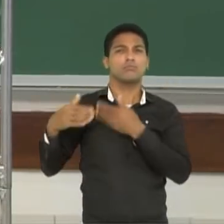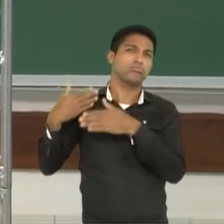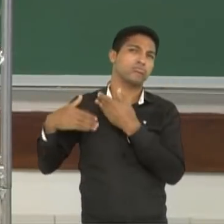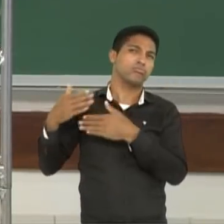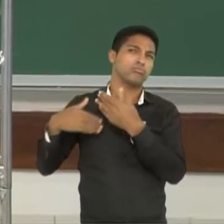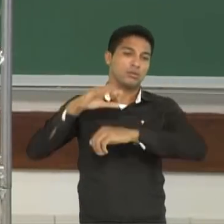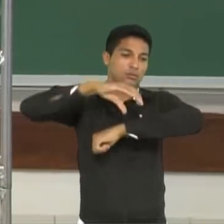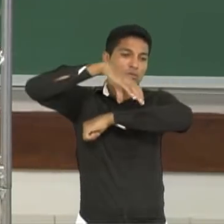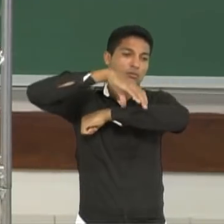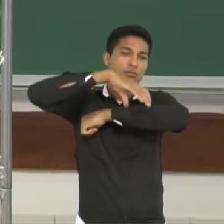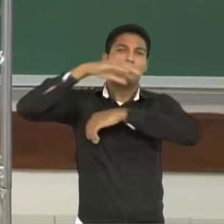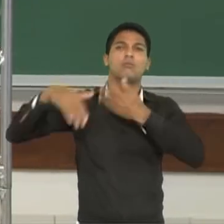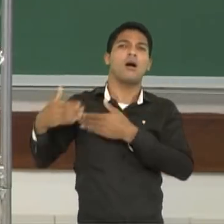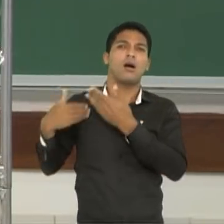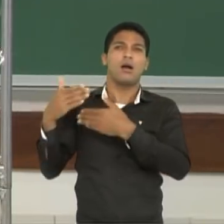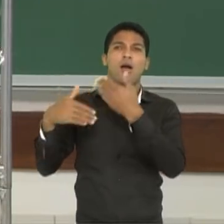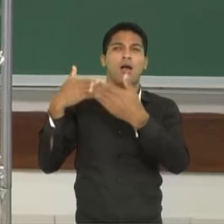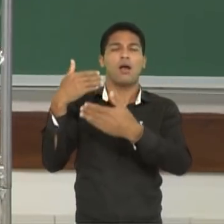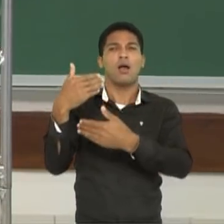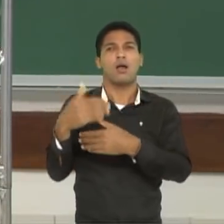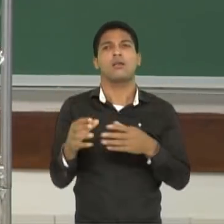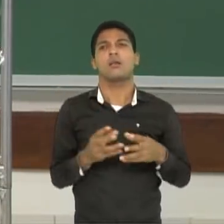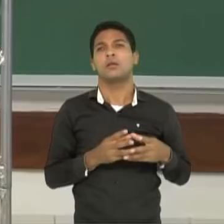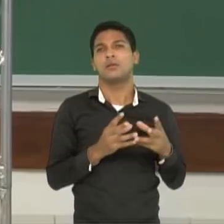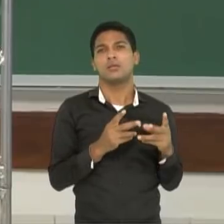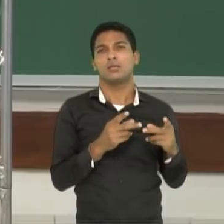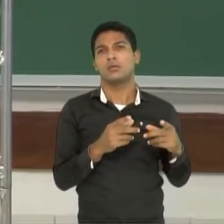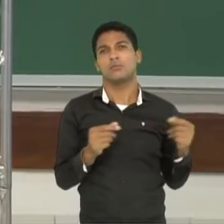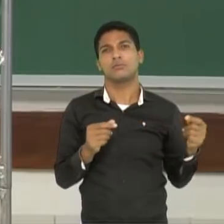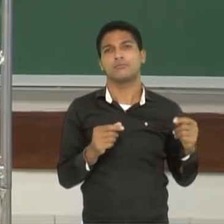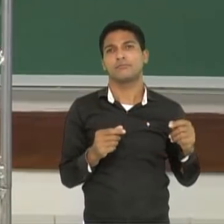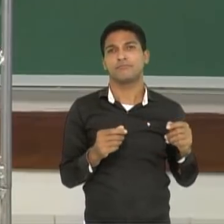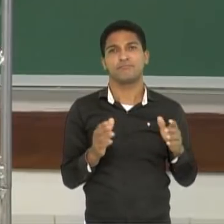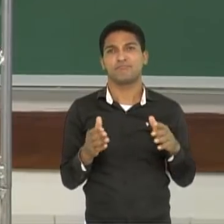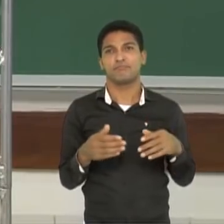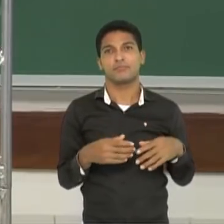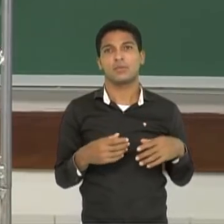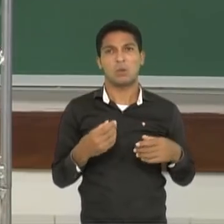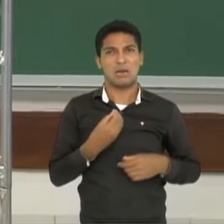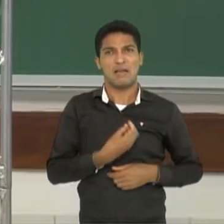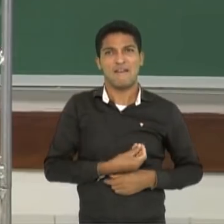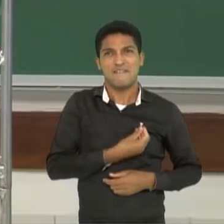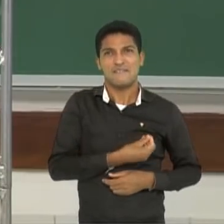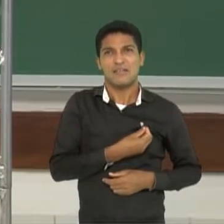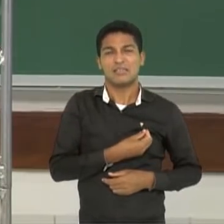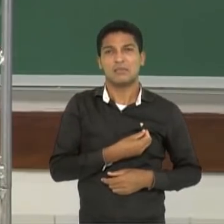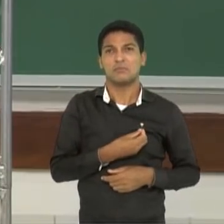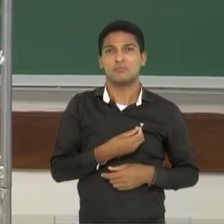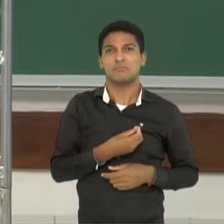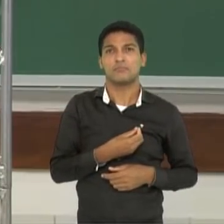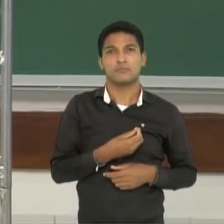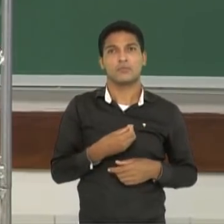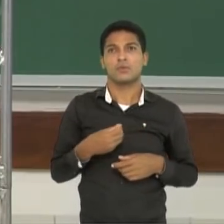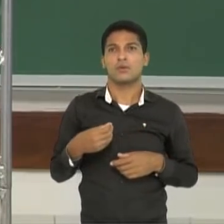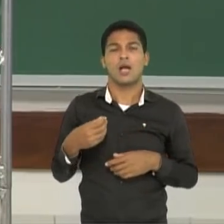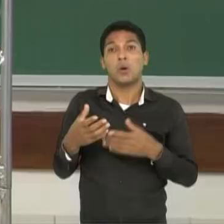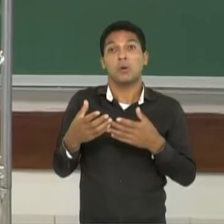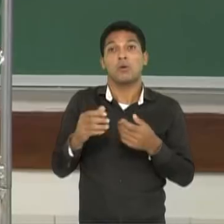tão necessárias para a nossa sobrevivência. E daí elas acabaram, na sua grande maioria pelo menos,